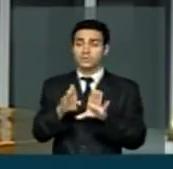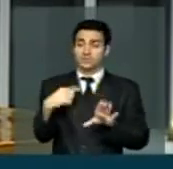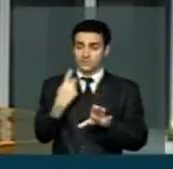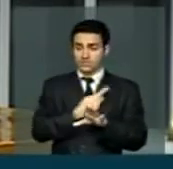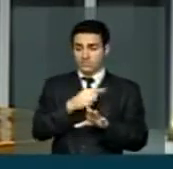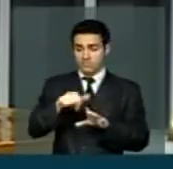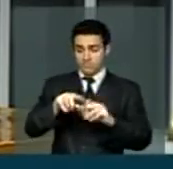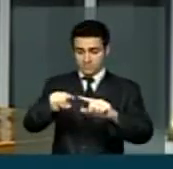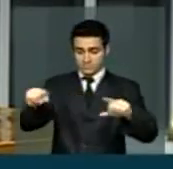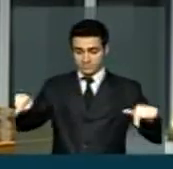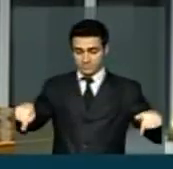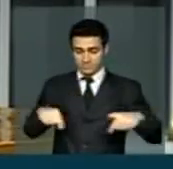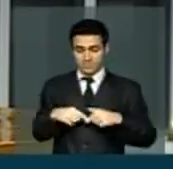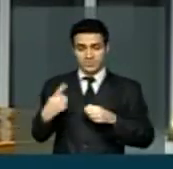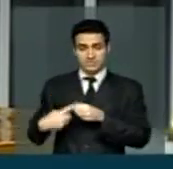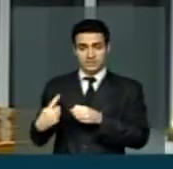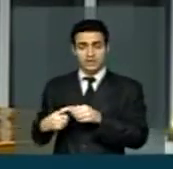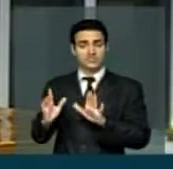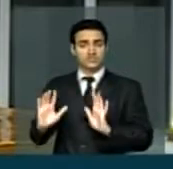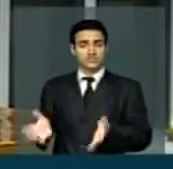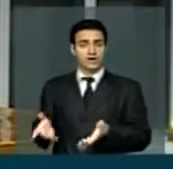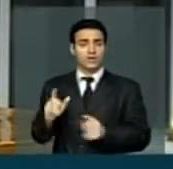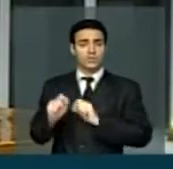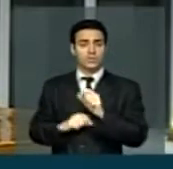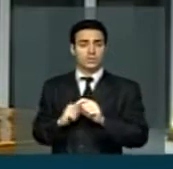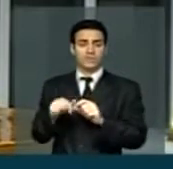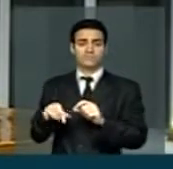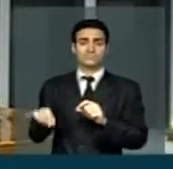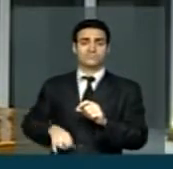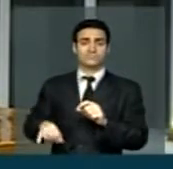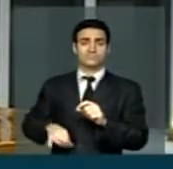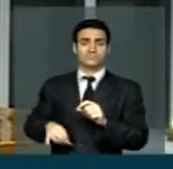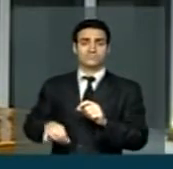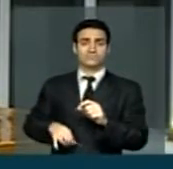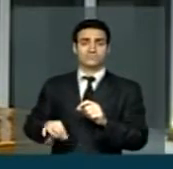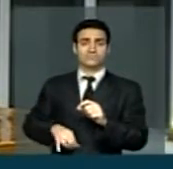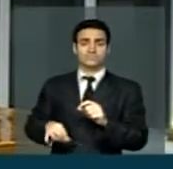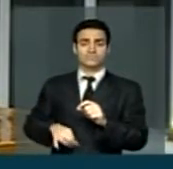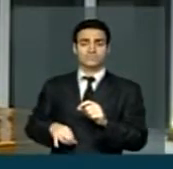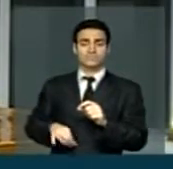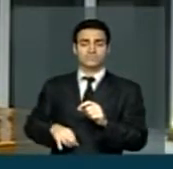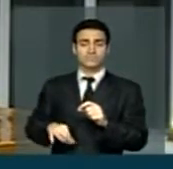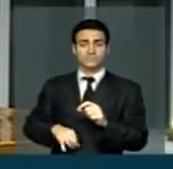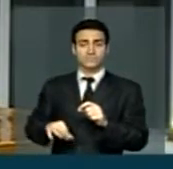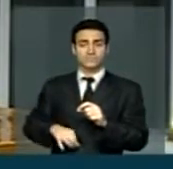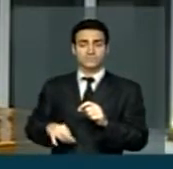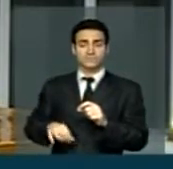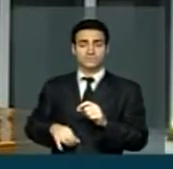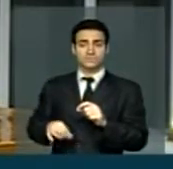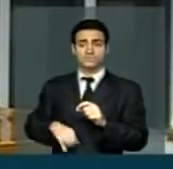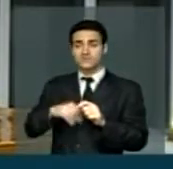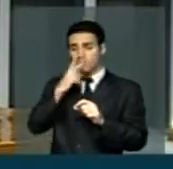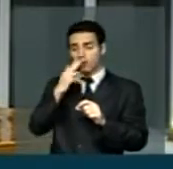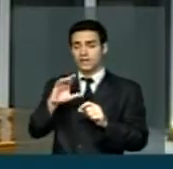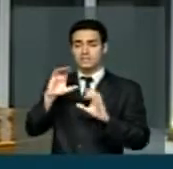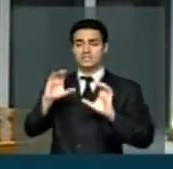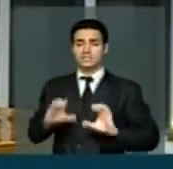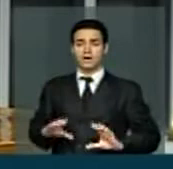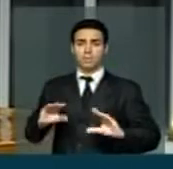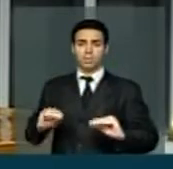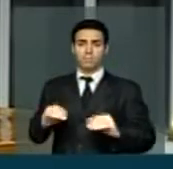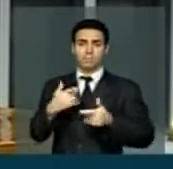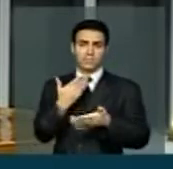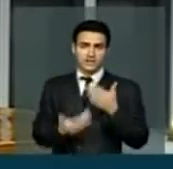nossa terra, ele foi extremamente ferida na sua cidadania e nós fomos vítimas, como grande parte das